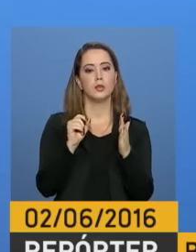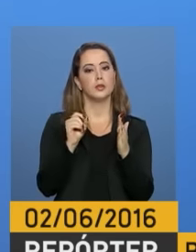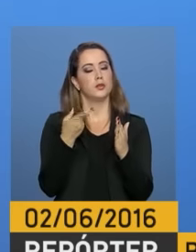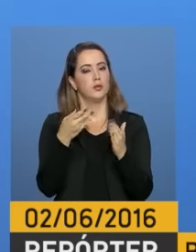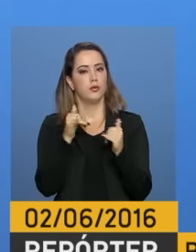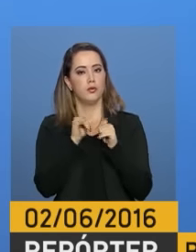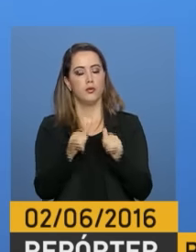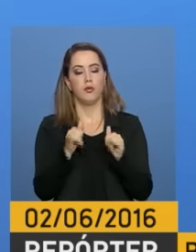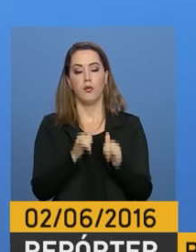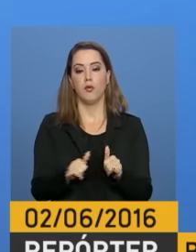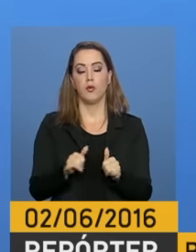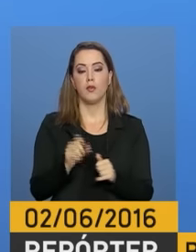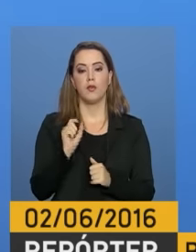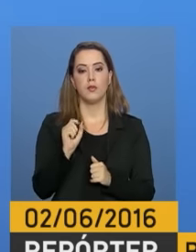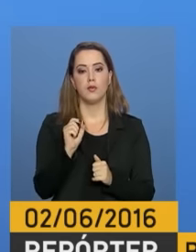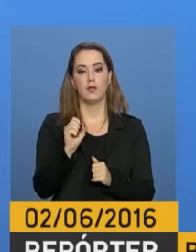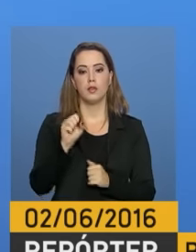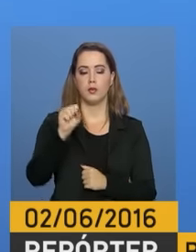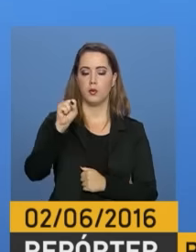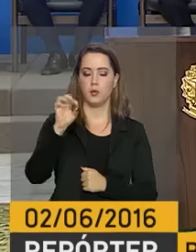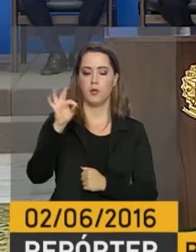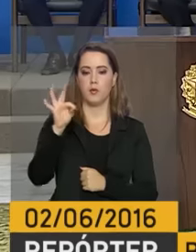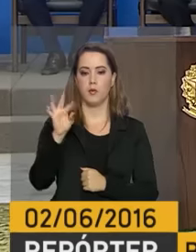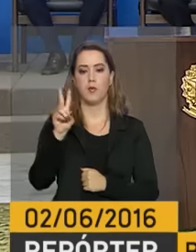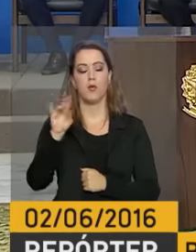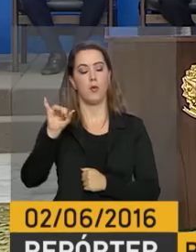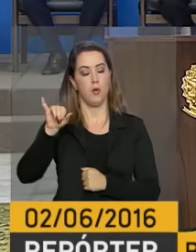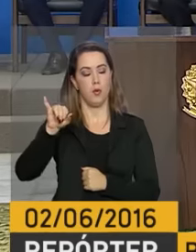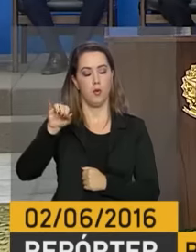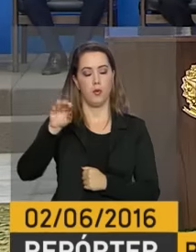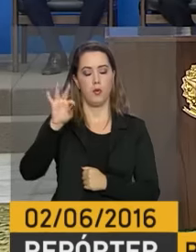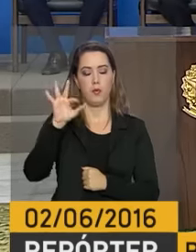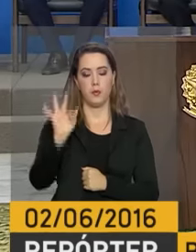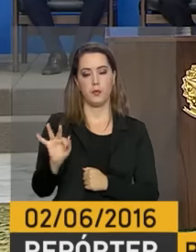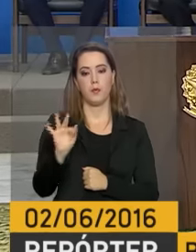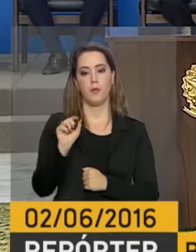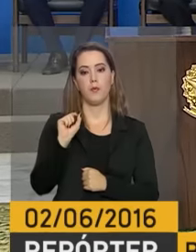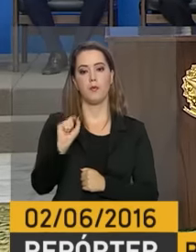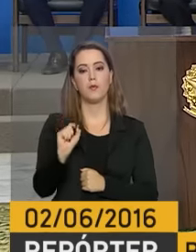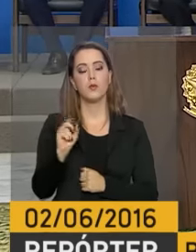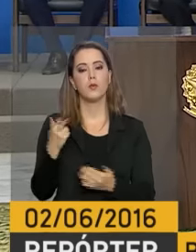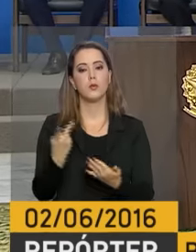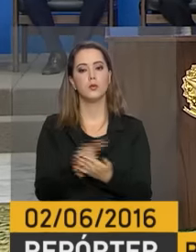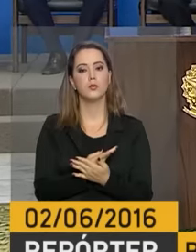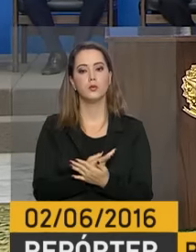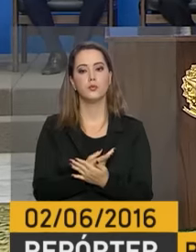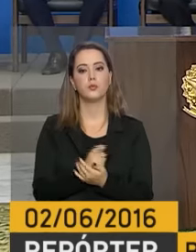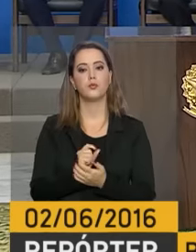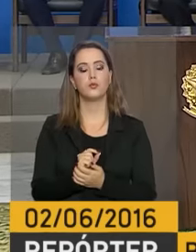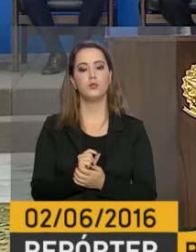Supremo Tribunal Federal. Este privilégio não conheceu